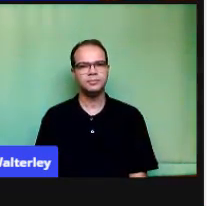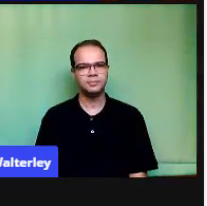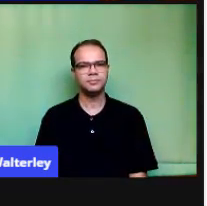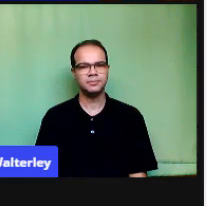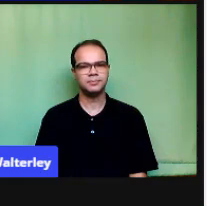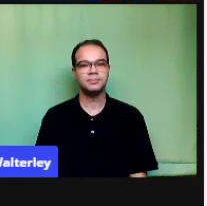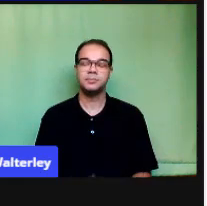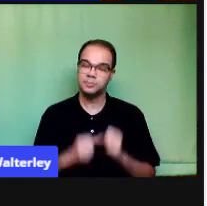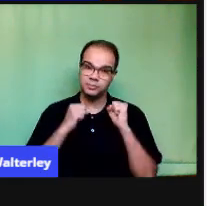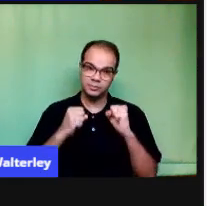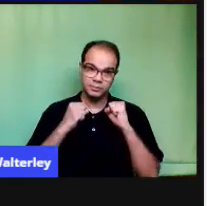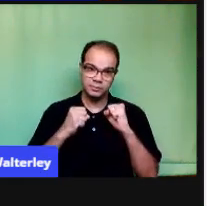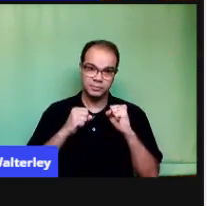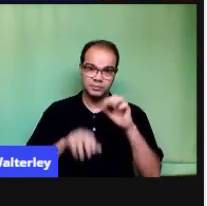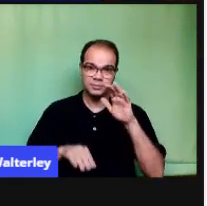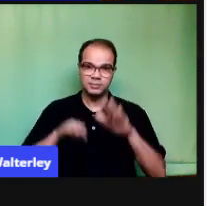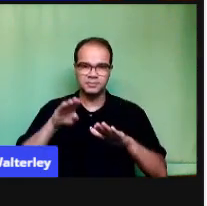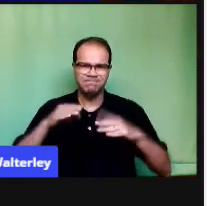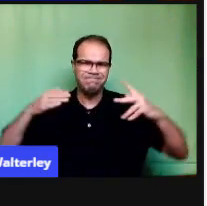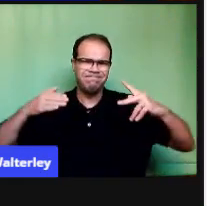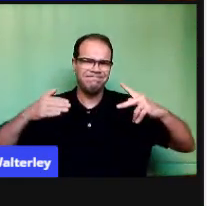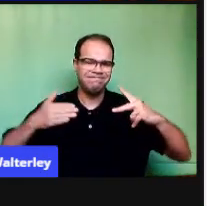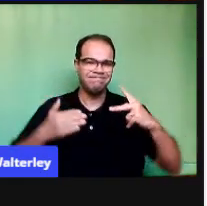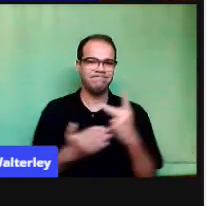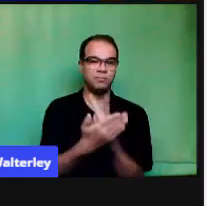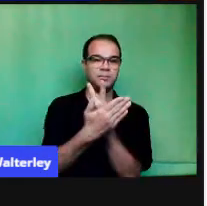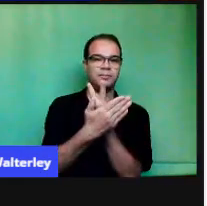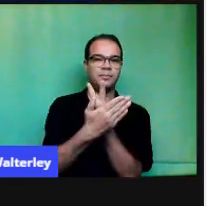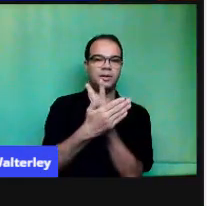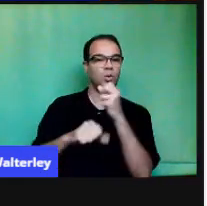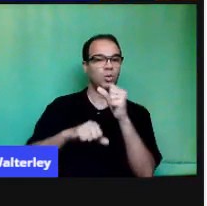corrigidos por atitudes, né, e por ofertas de